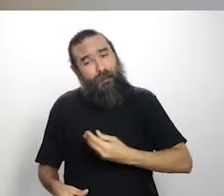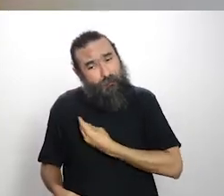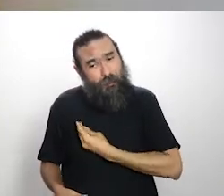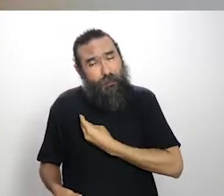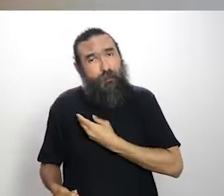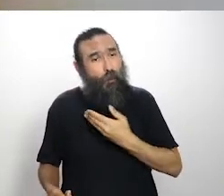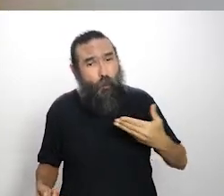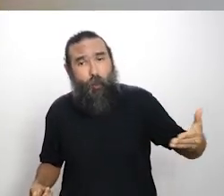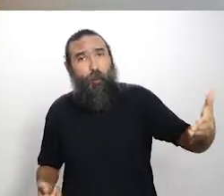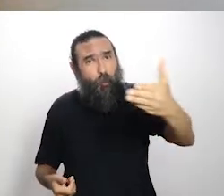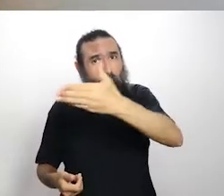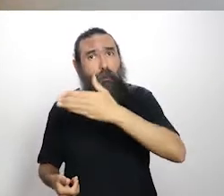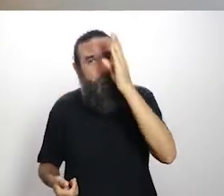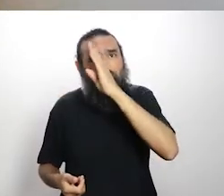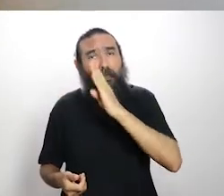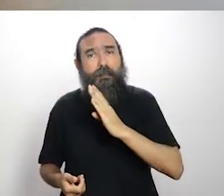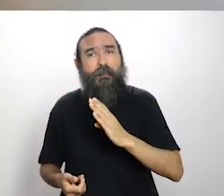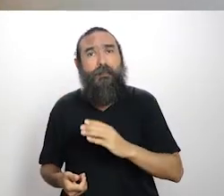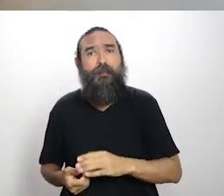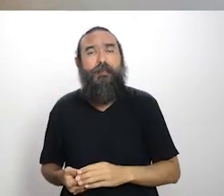diferenciada, né?